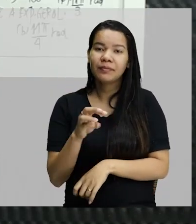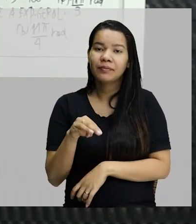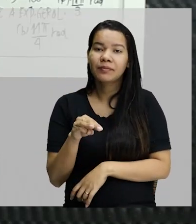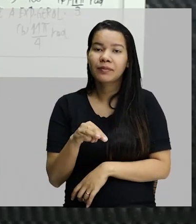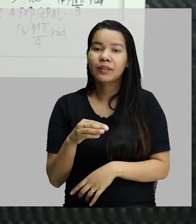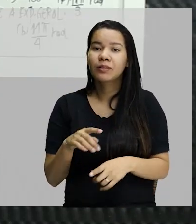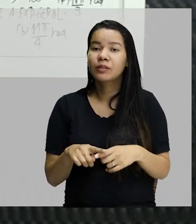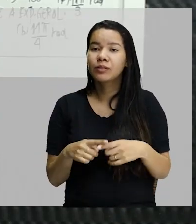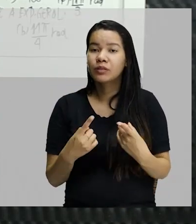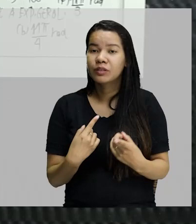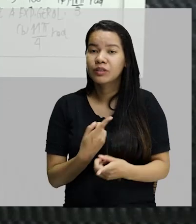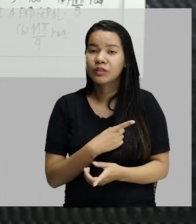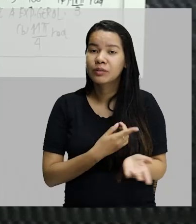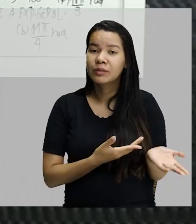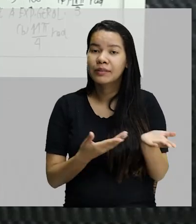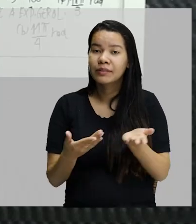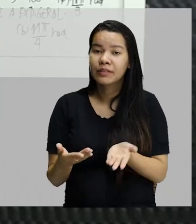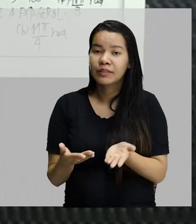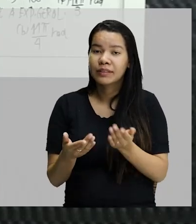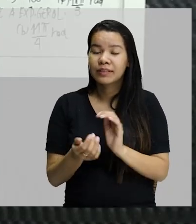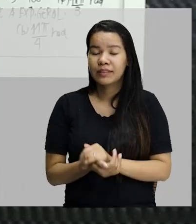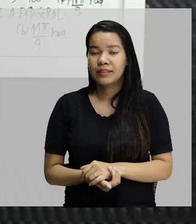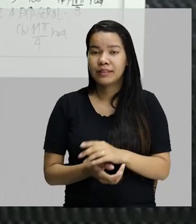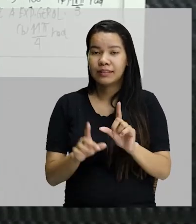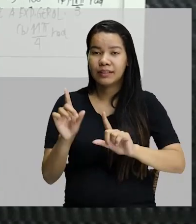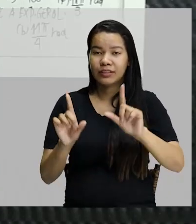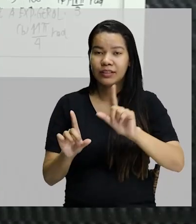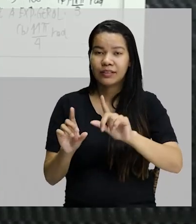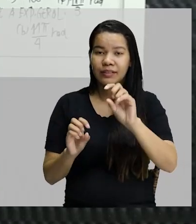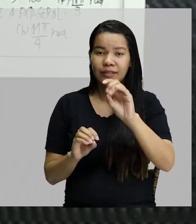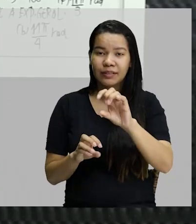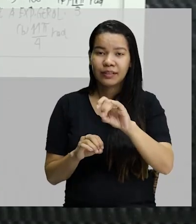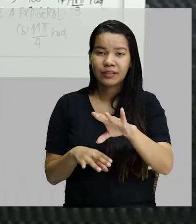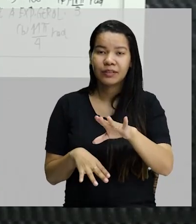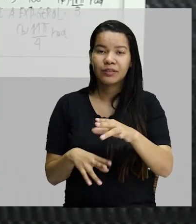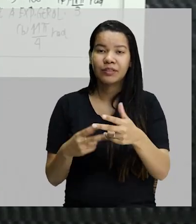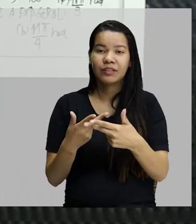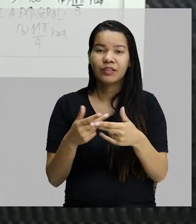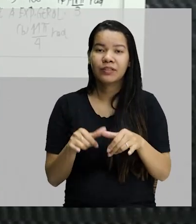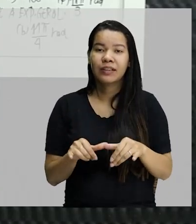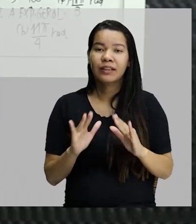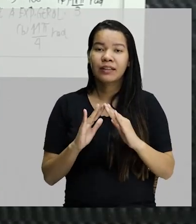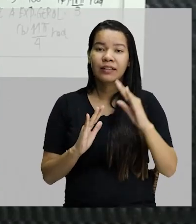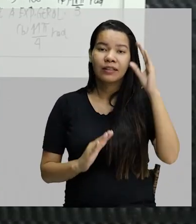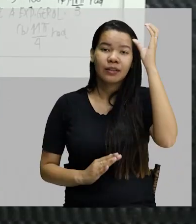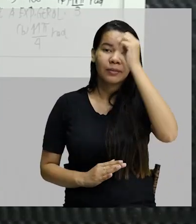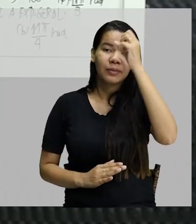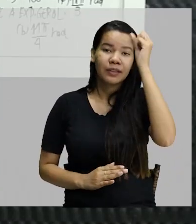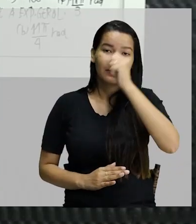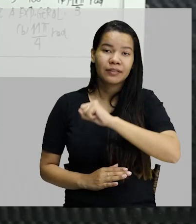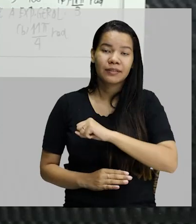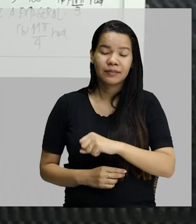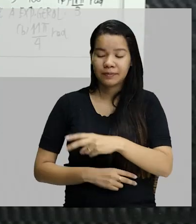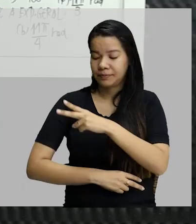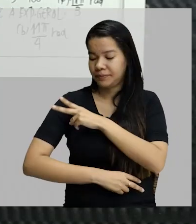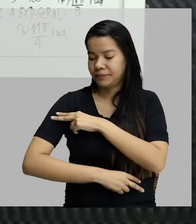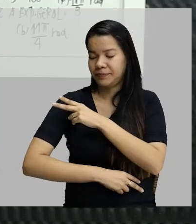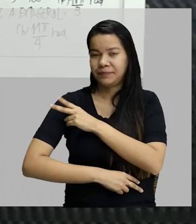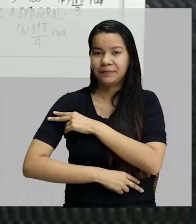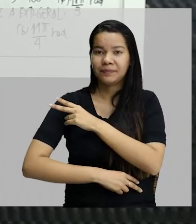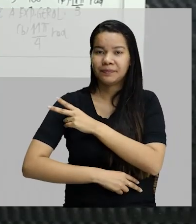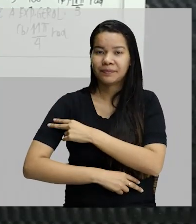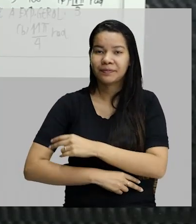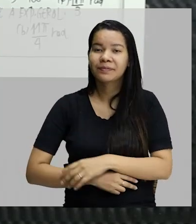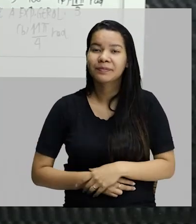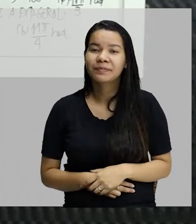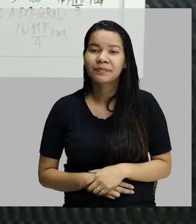TV Educação, no programa Hashtag Fique em Casa Aprendendo, para mais uma aula de matemática para os alunos da segunda série do ensino